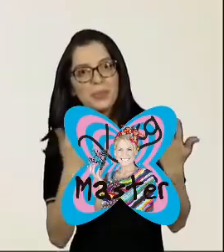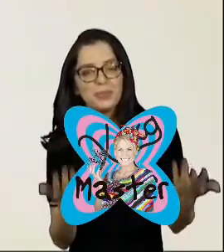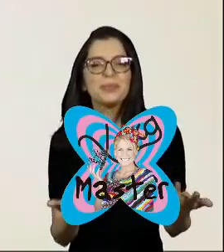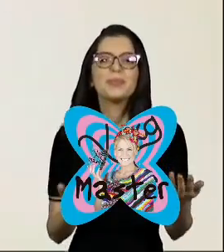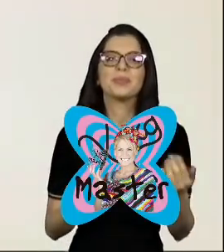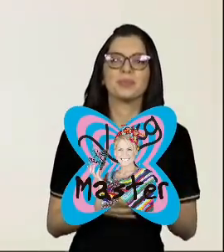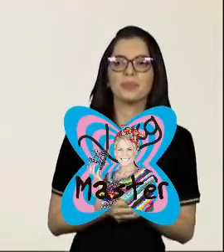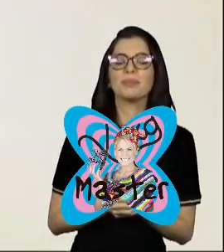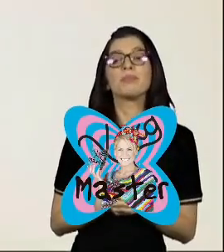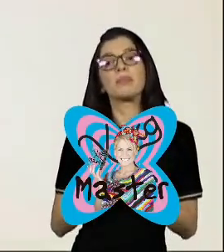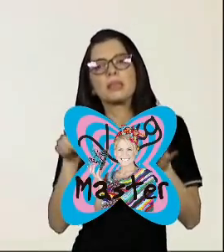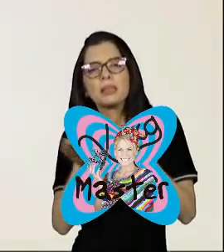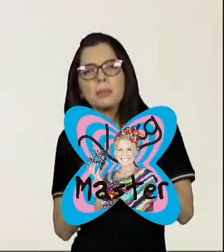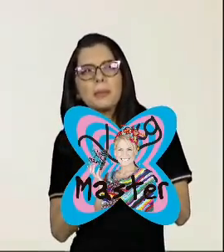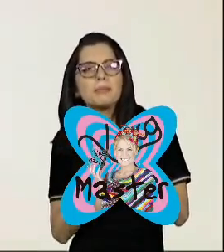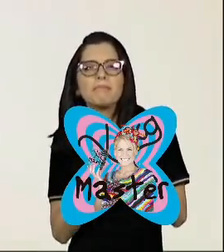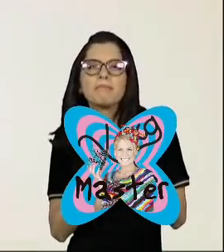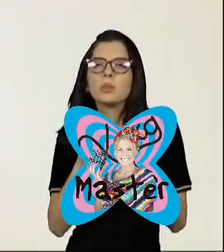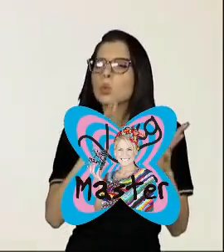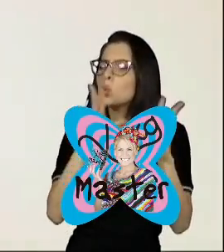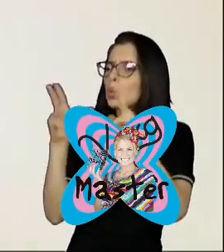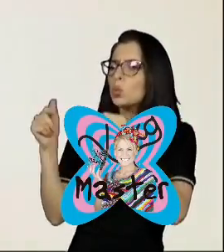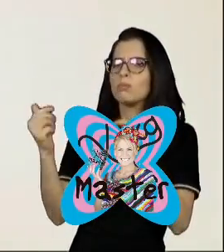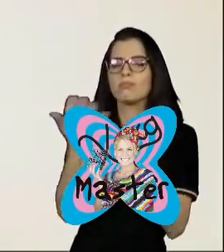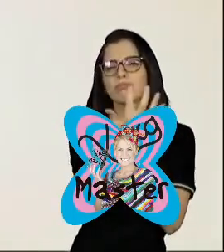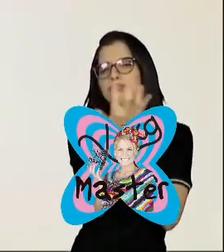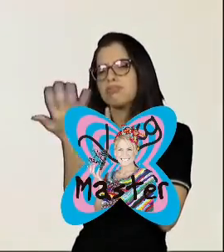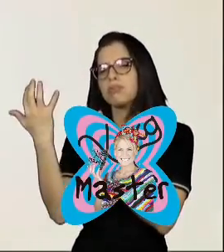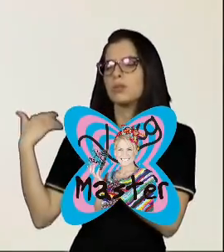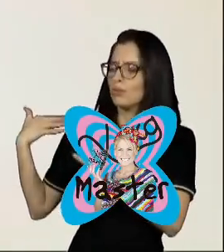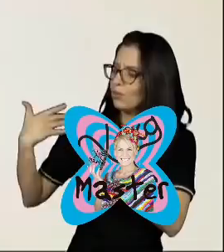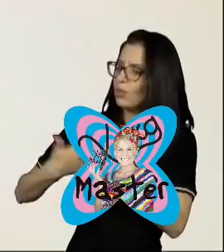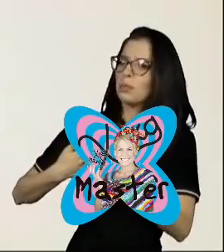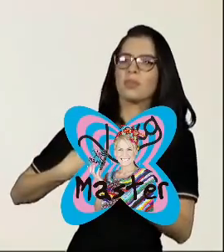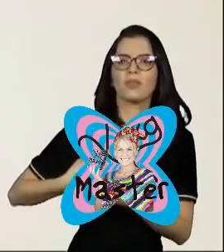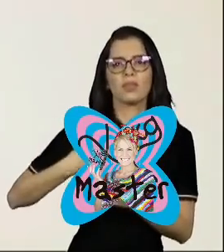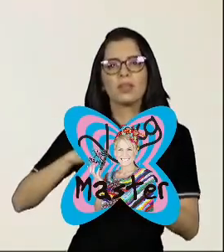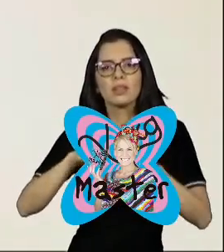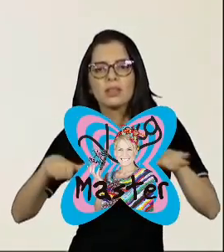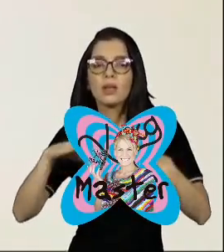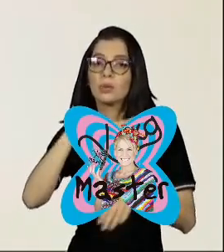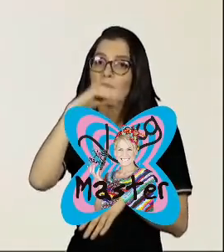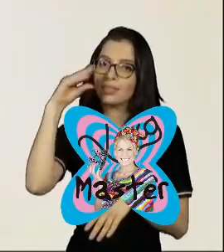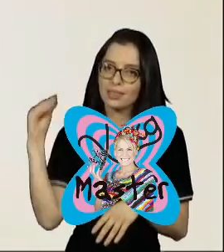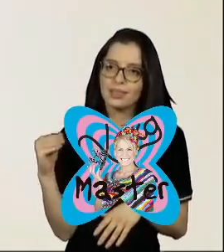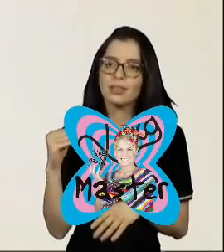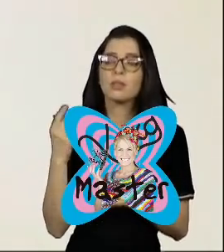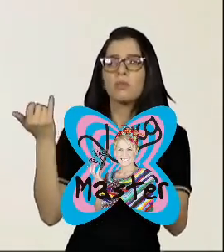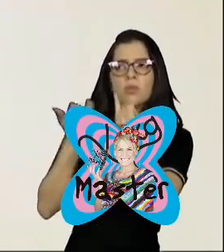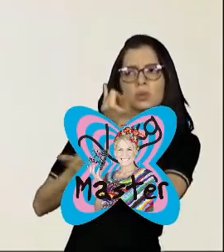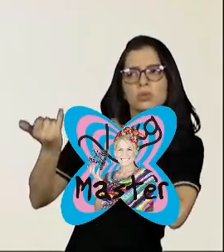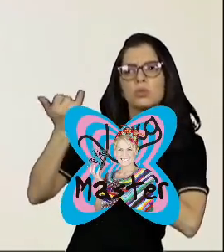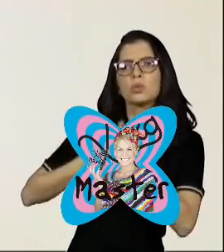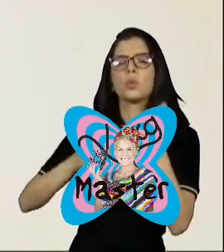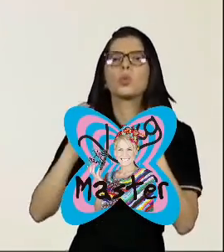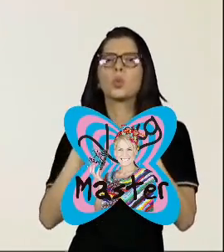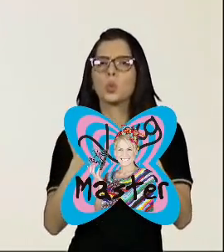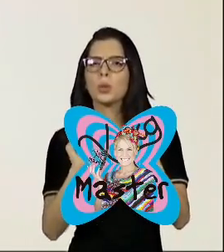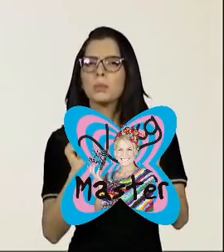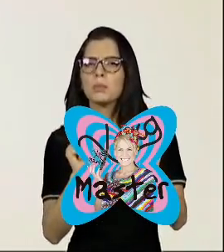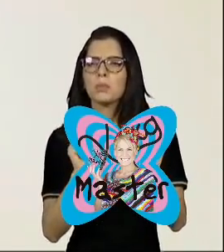castelo rá-tim-bum e faz parte fez parte muito da minha infância da minha adolescência quando ouço as pessoas falando que elas são